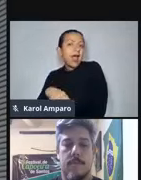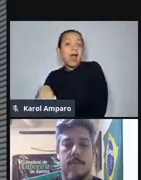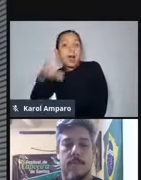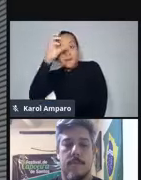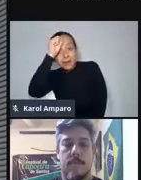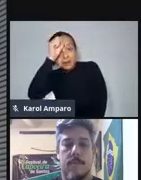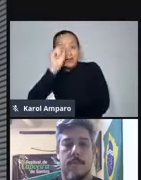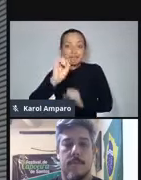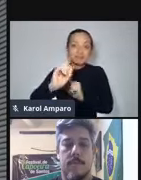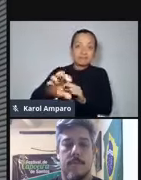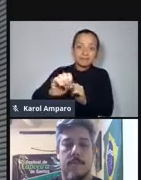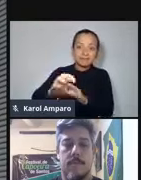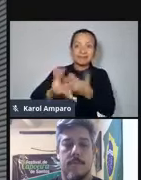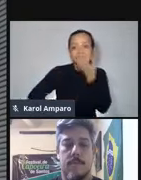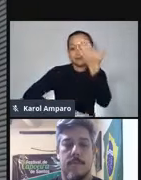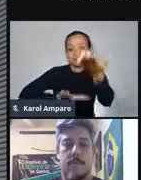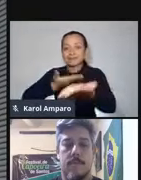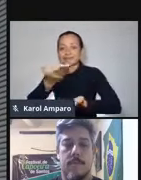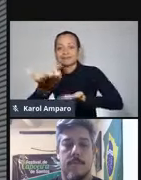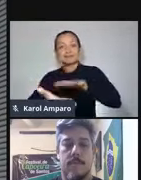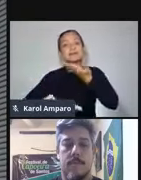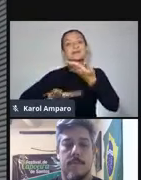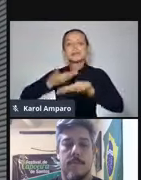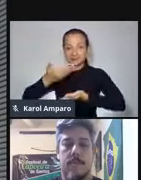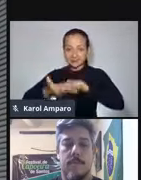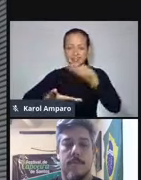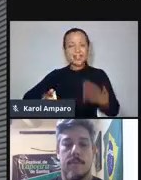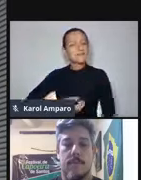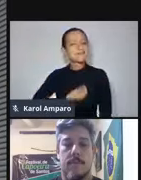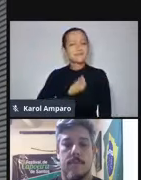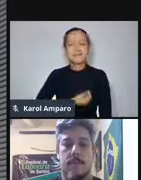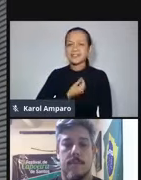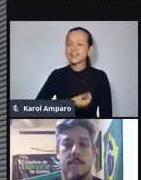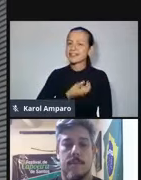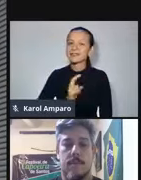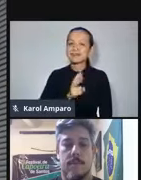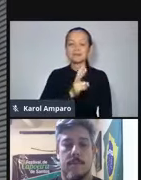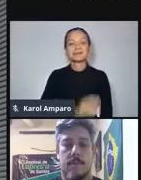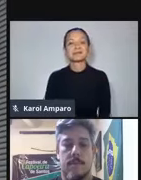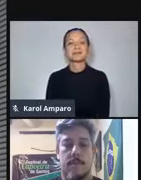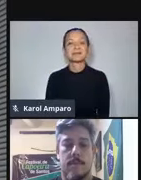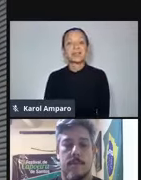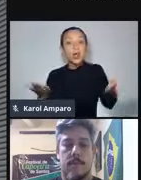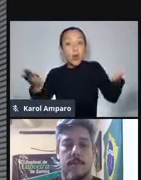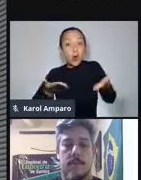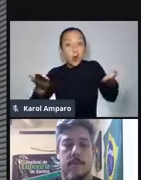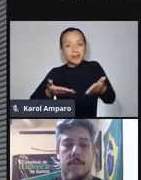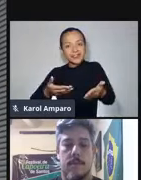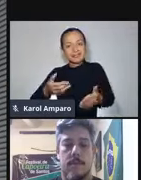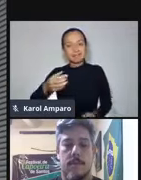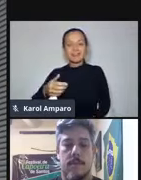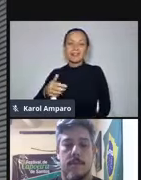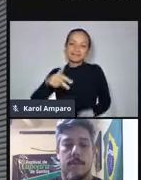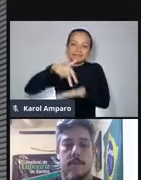ensinar, aprender a aprender, e assim nós vamos tocando a nossa vida. E hoje estamos aqui com vocês,